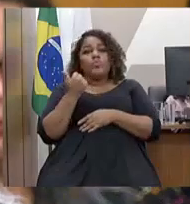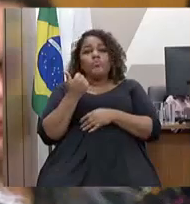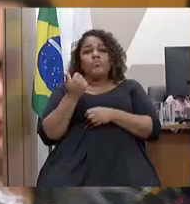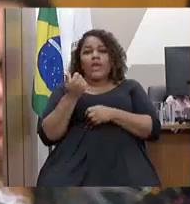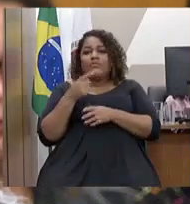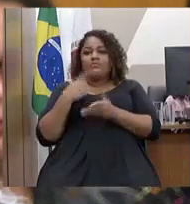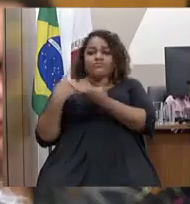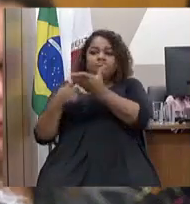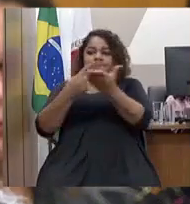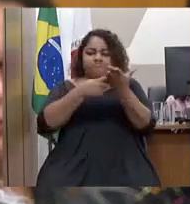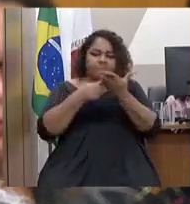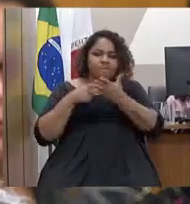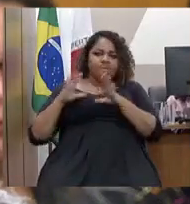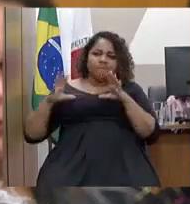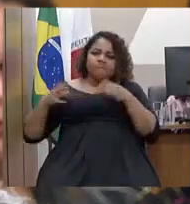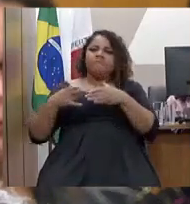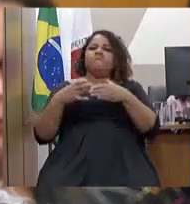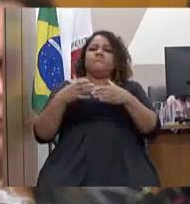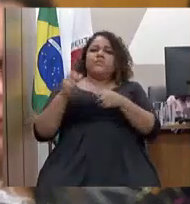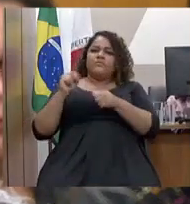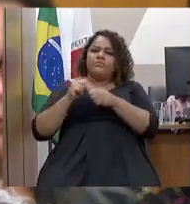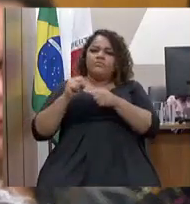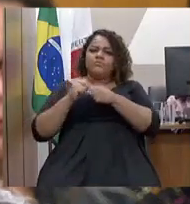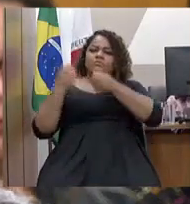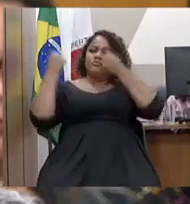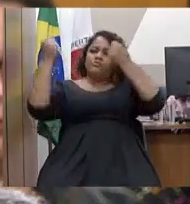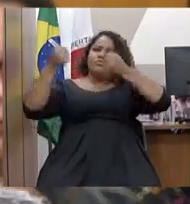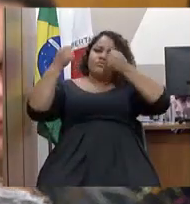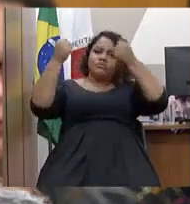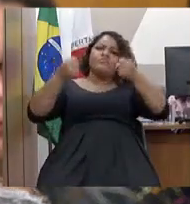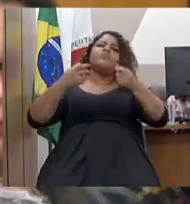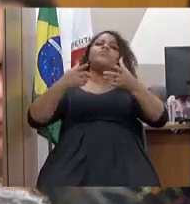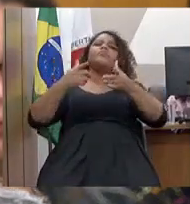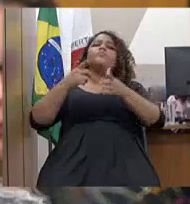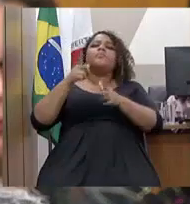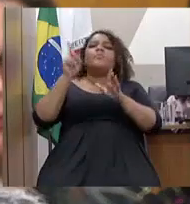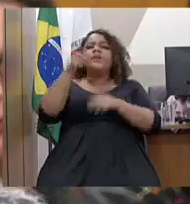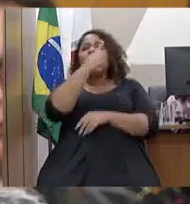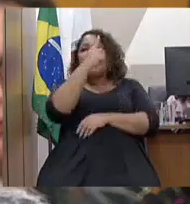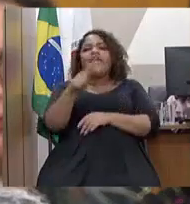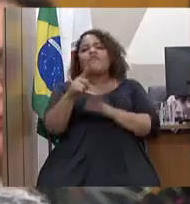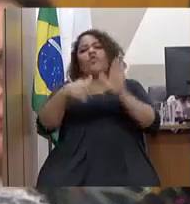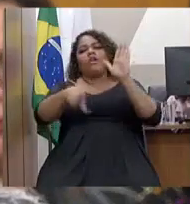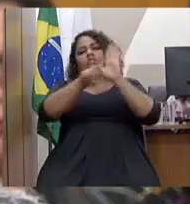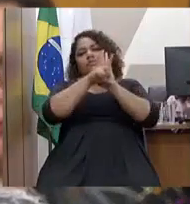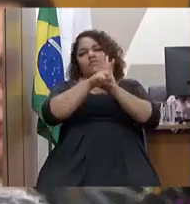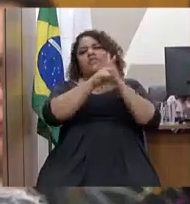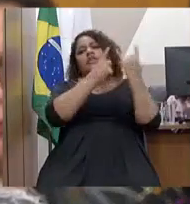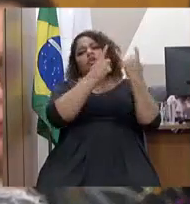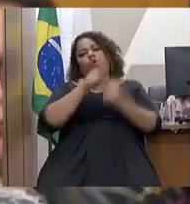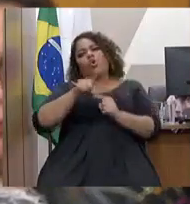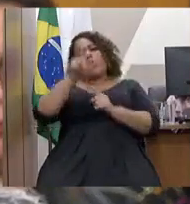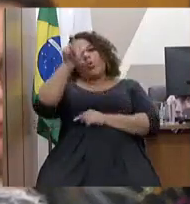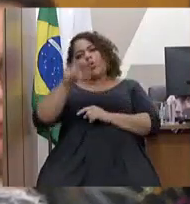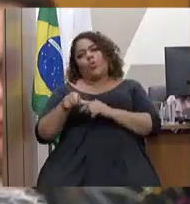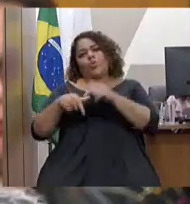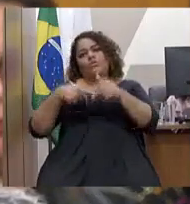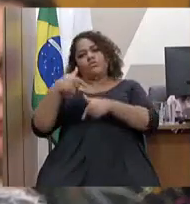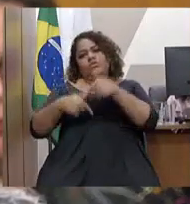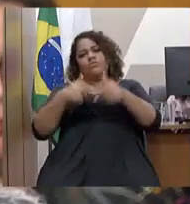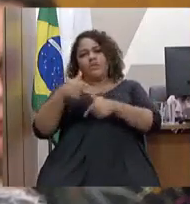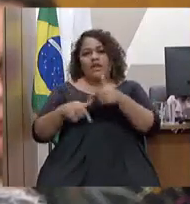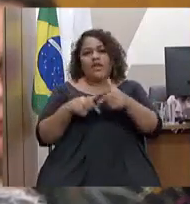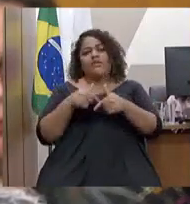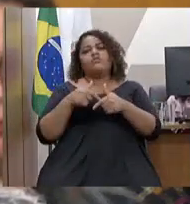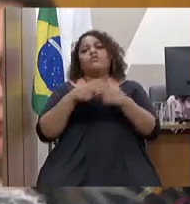para exigir a revogação de todas essas leis anti Operária antipou aquilo que foi